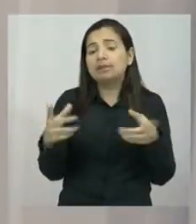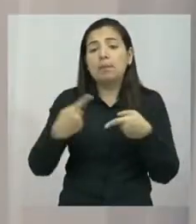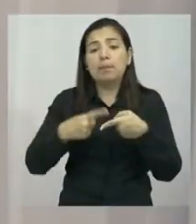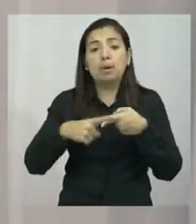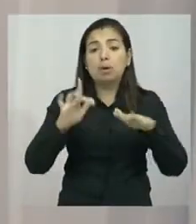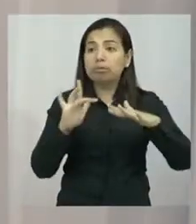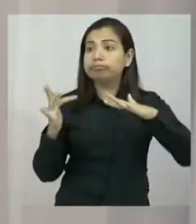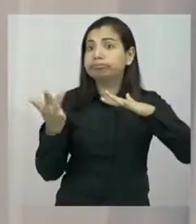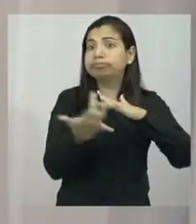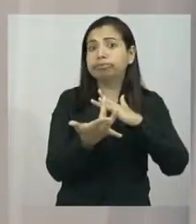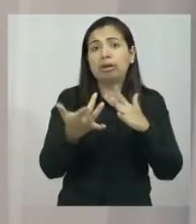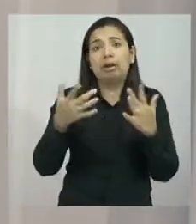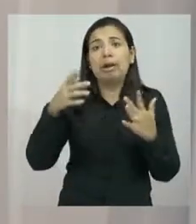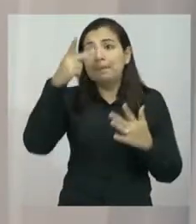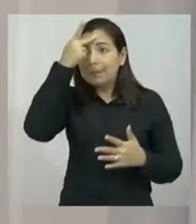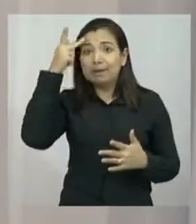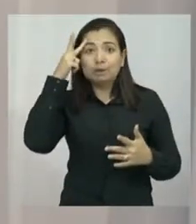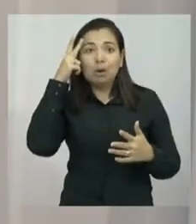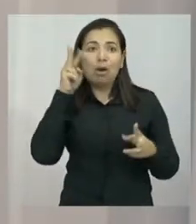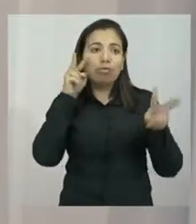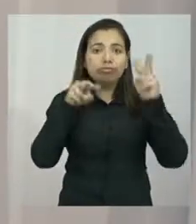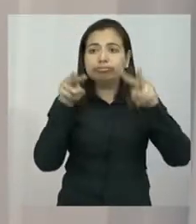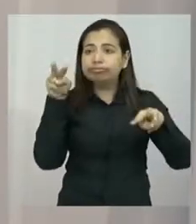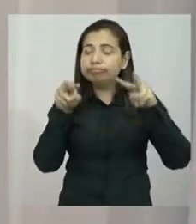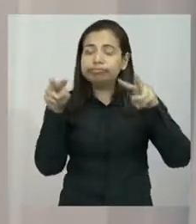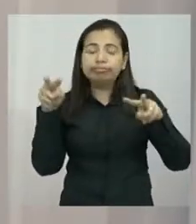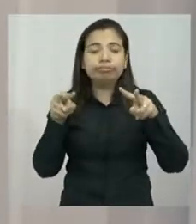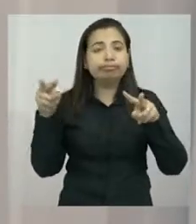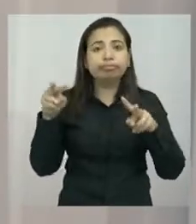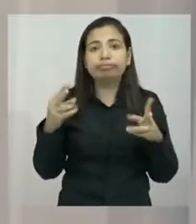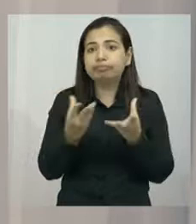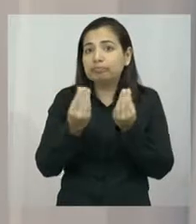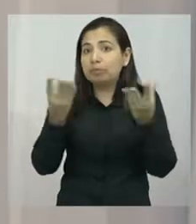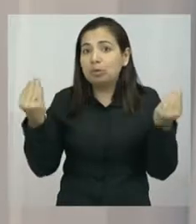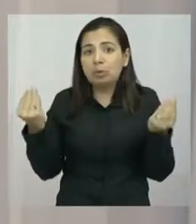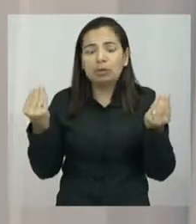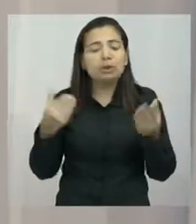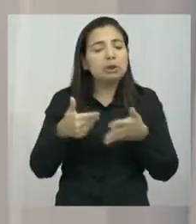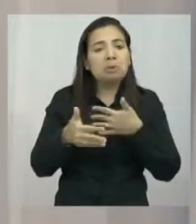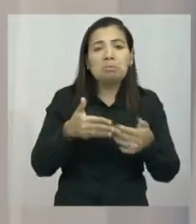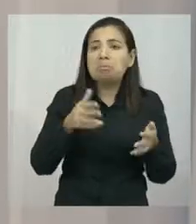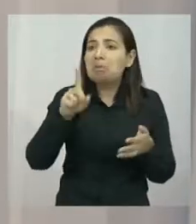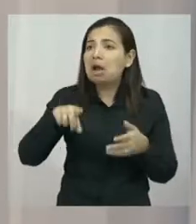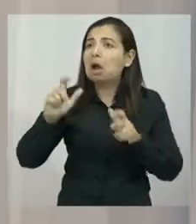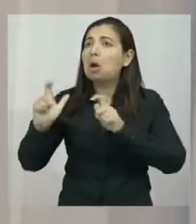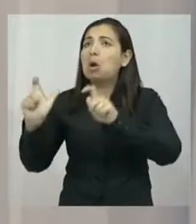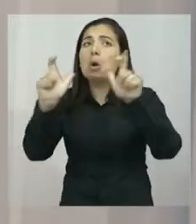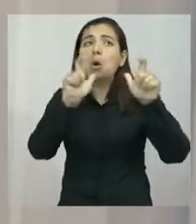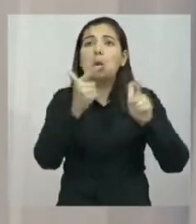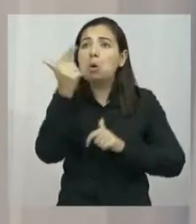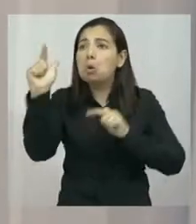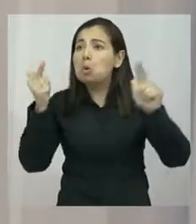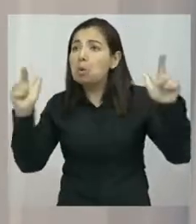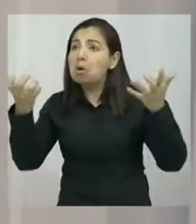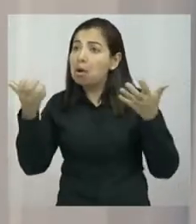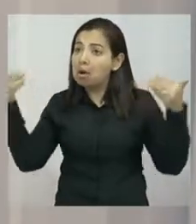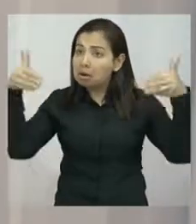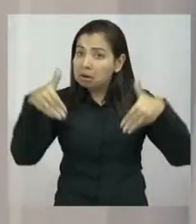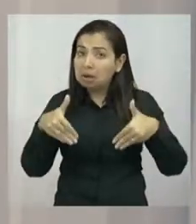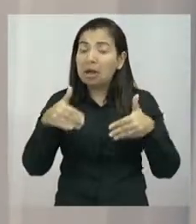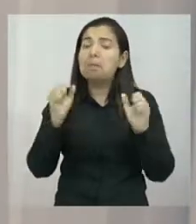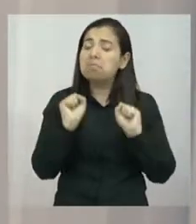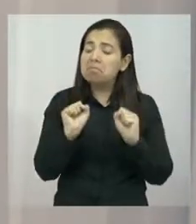já está bem. Então, independente que seja de outras localidades, estando aberto, pronto, eles podem se